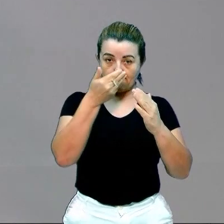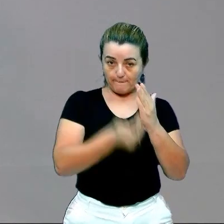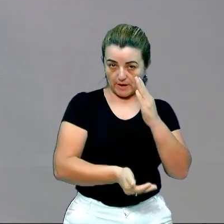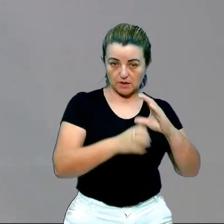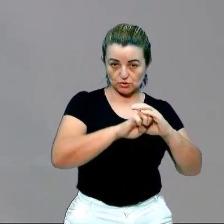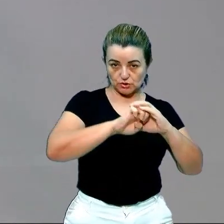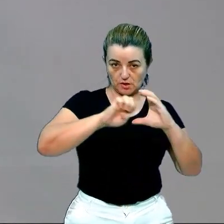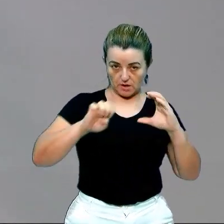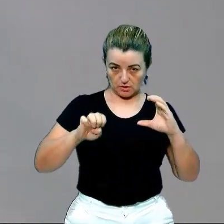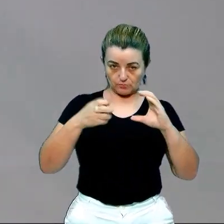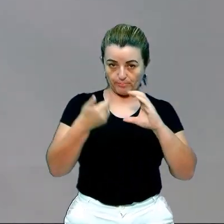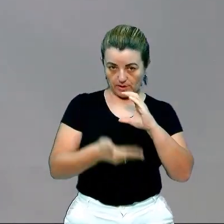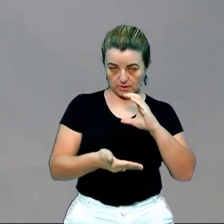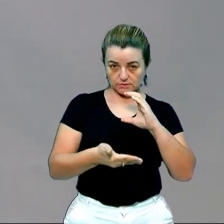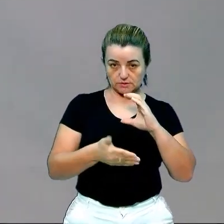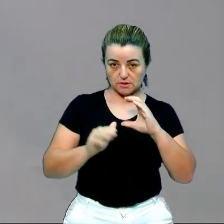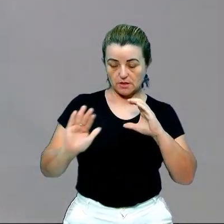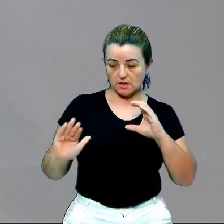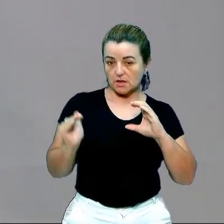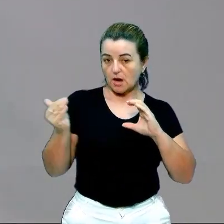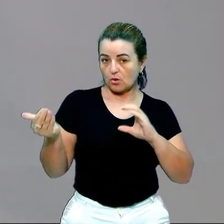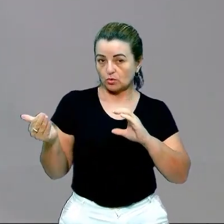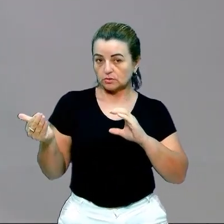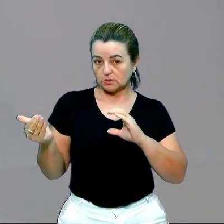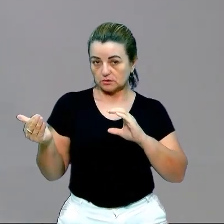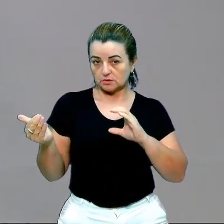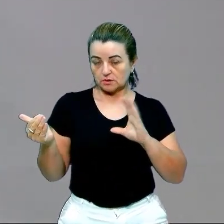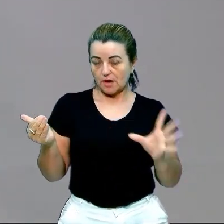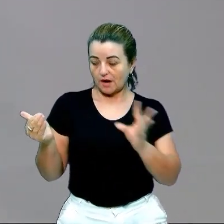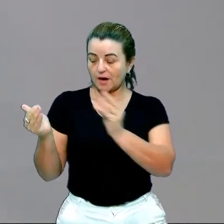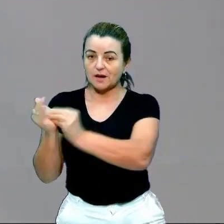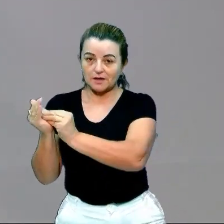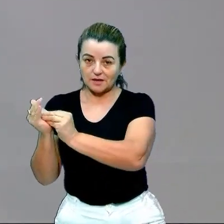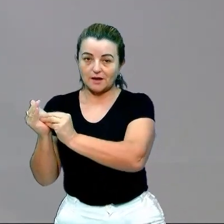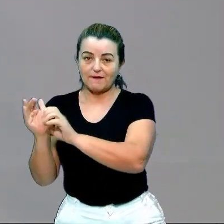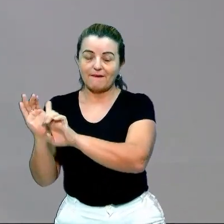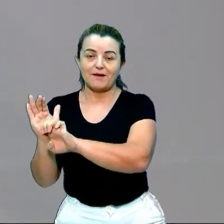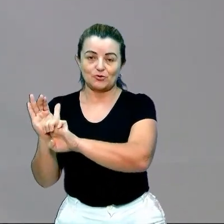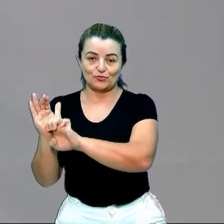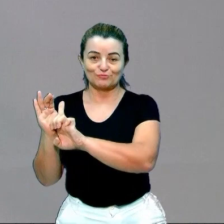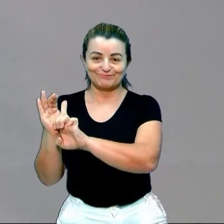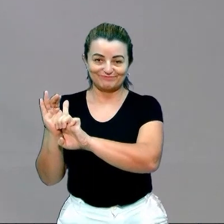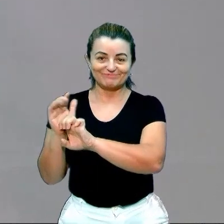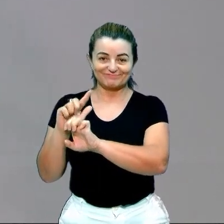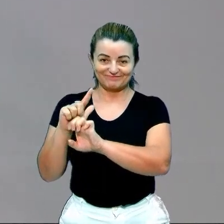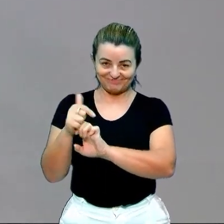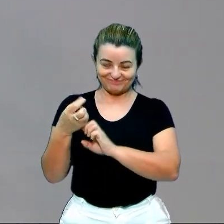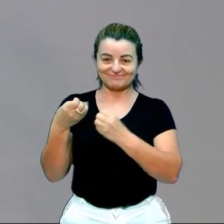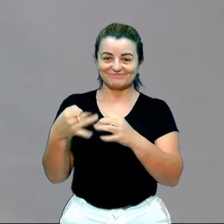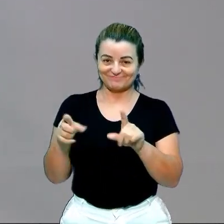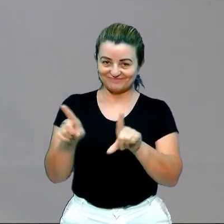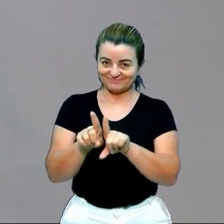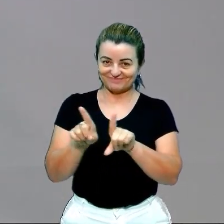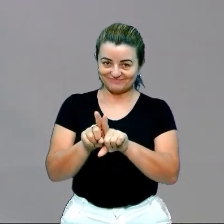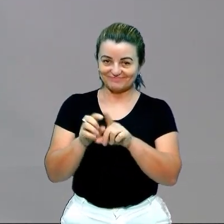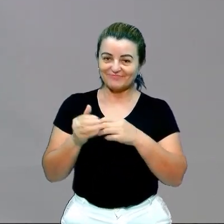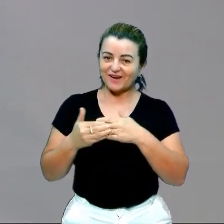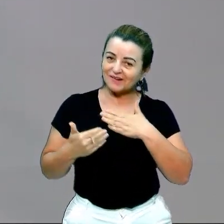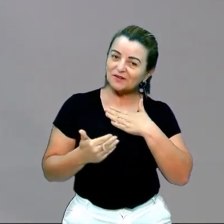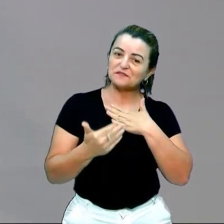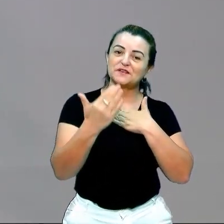elétrons, a característica, e a outra parte é ganhar elétrons, tá? Isso eu vou explicar